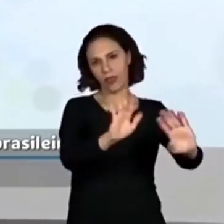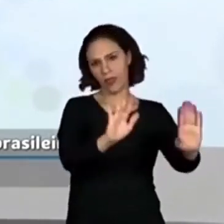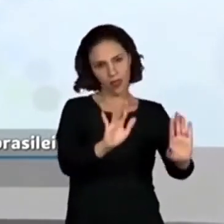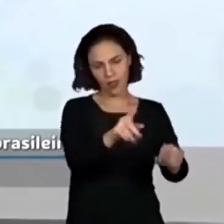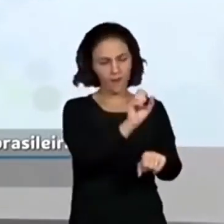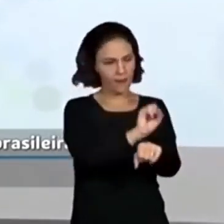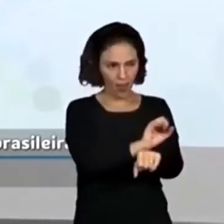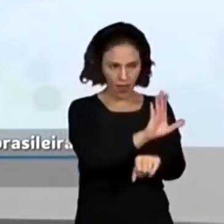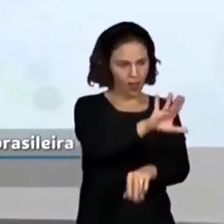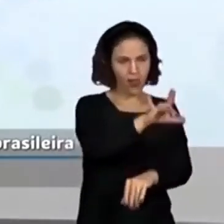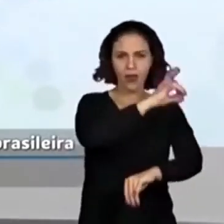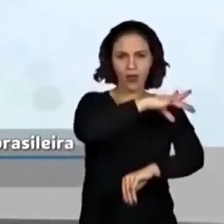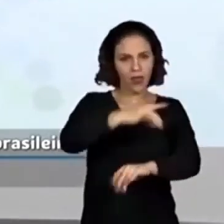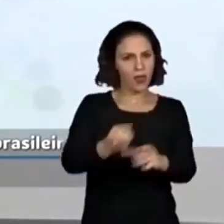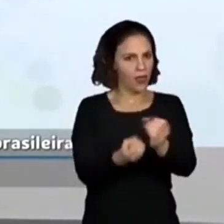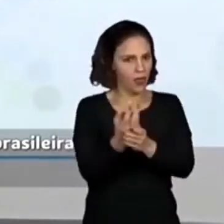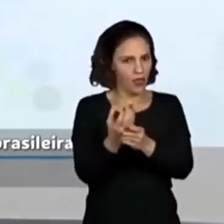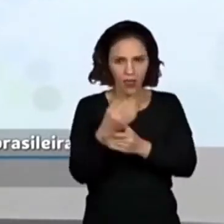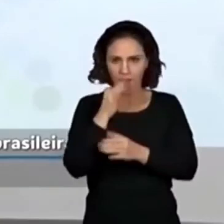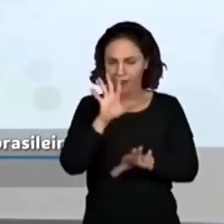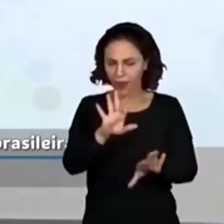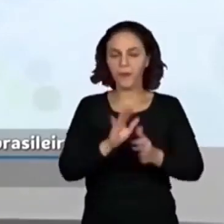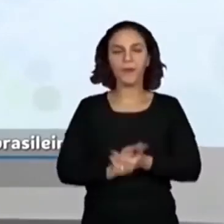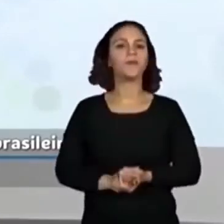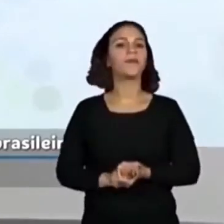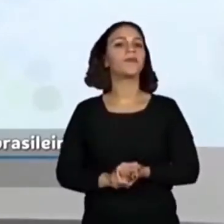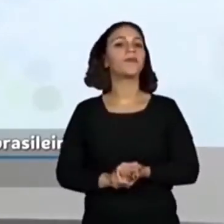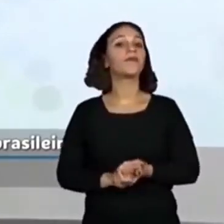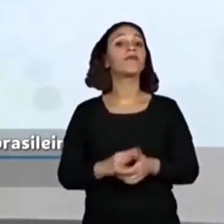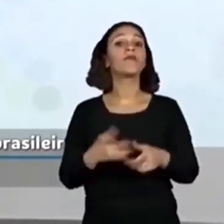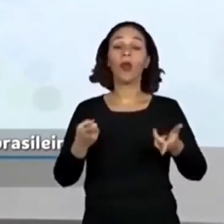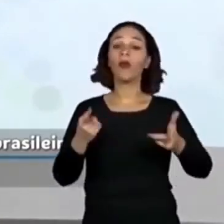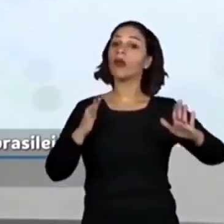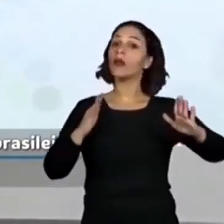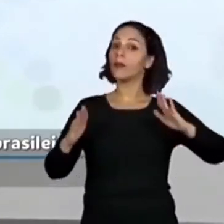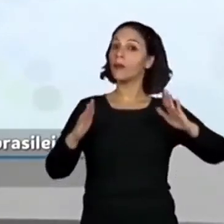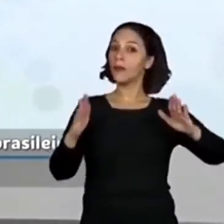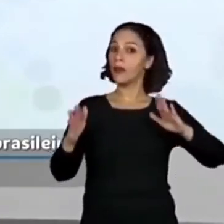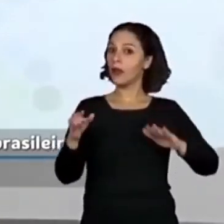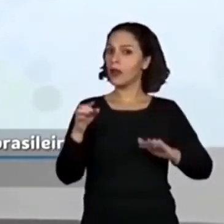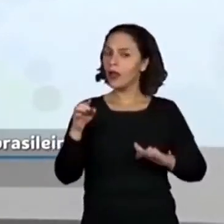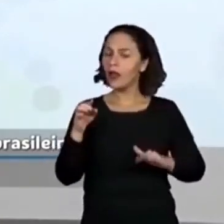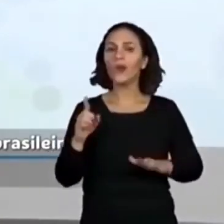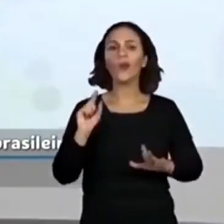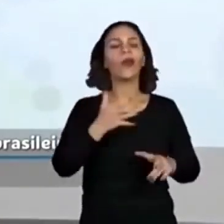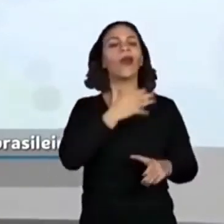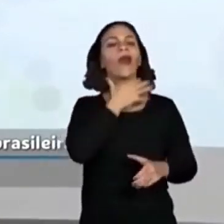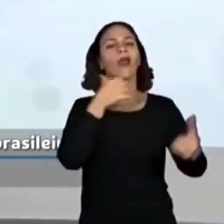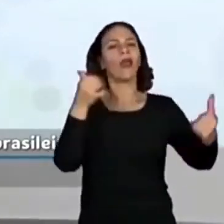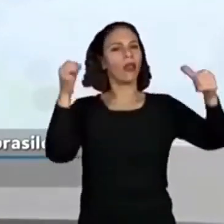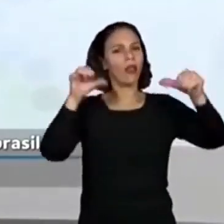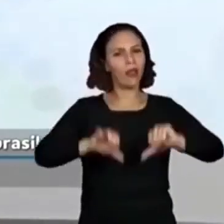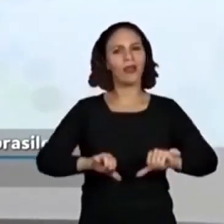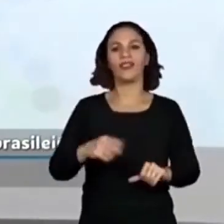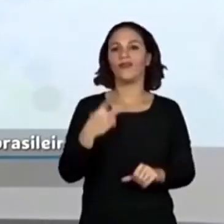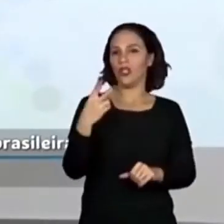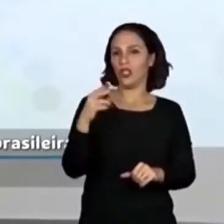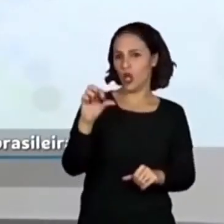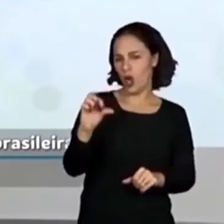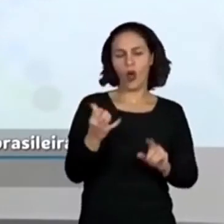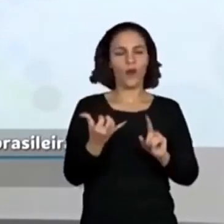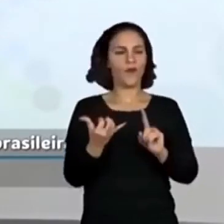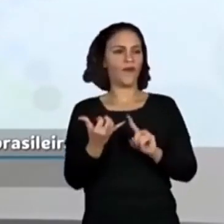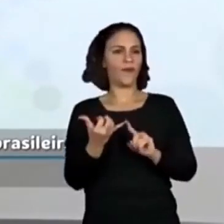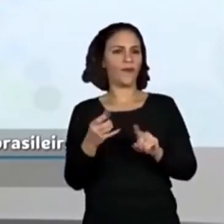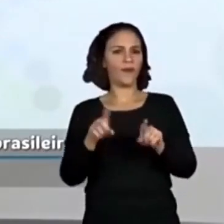comprando café. E foi nesse interim que ocorreu a crise de 29, depois